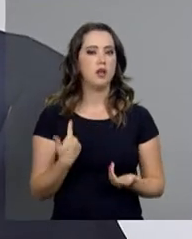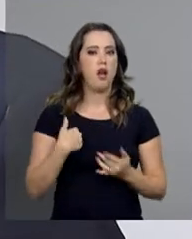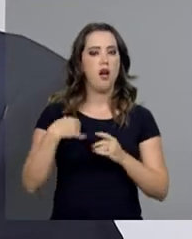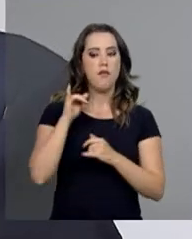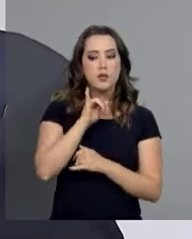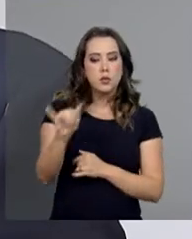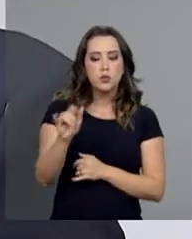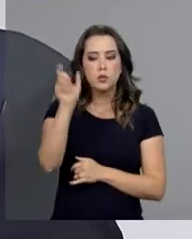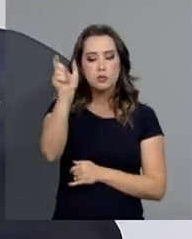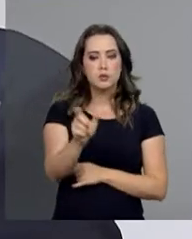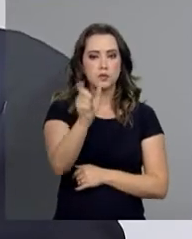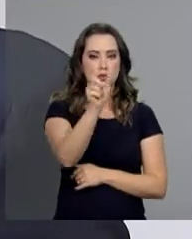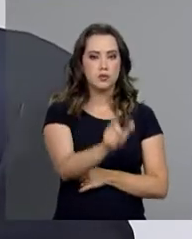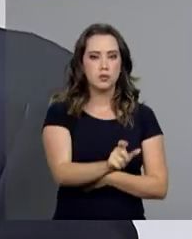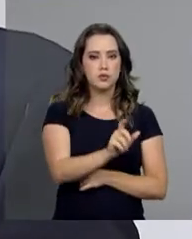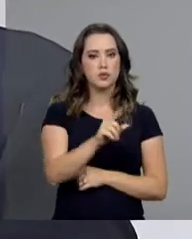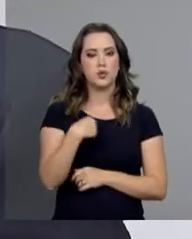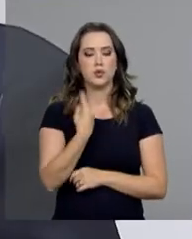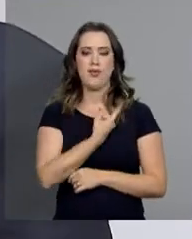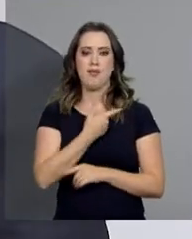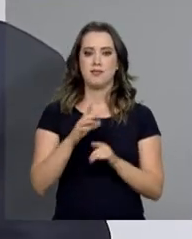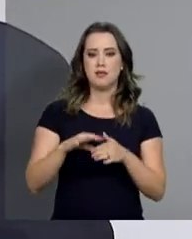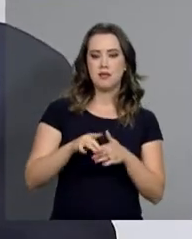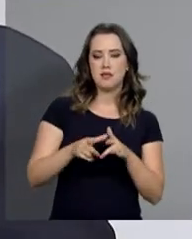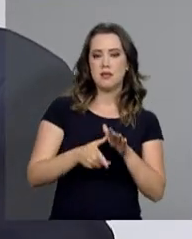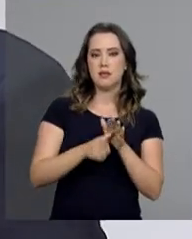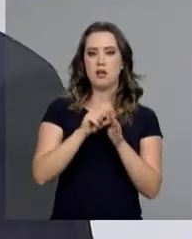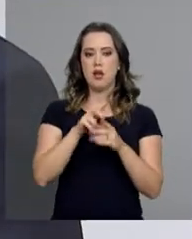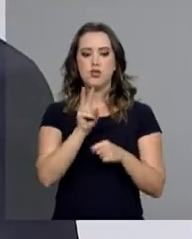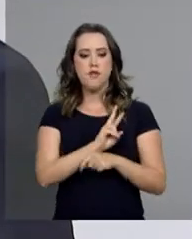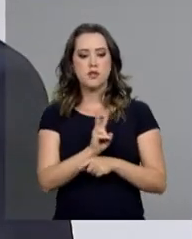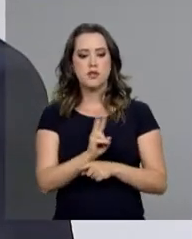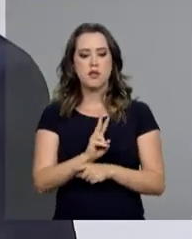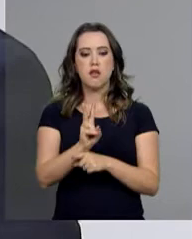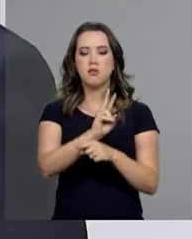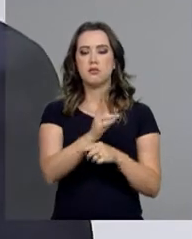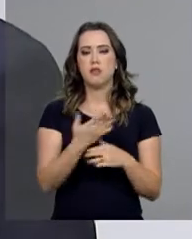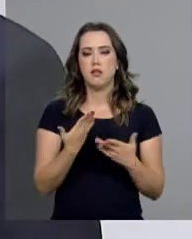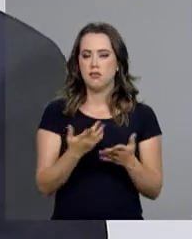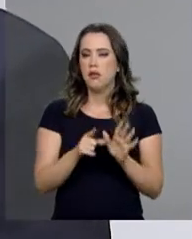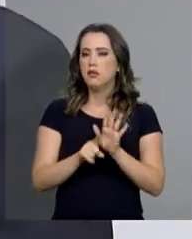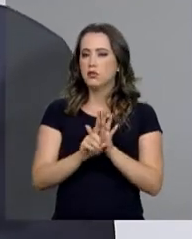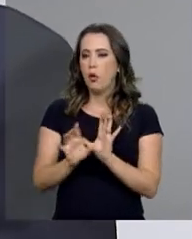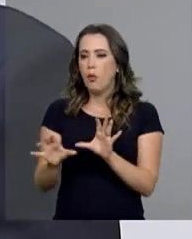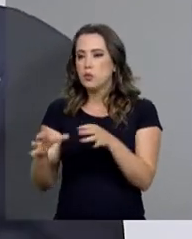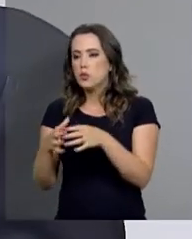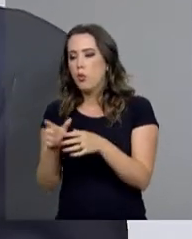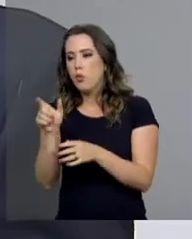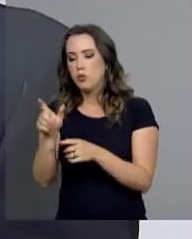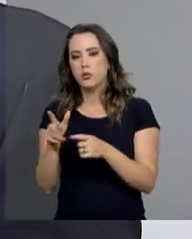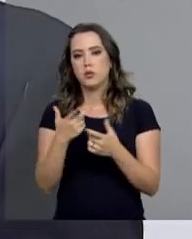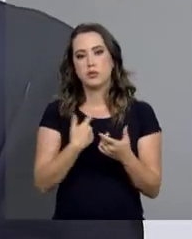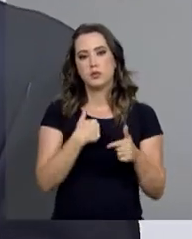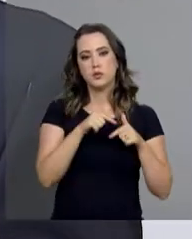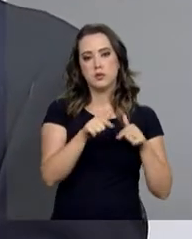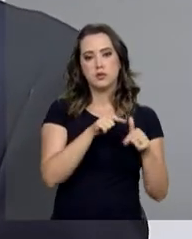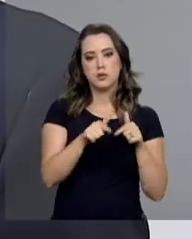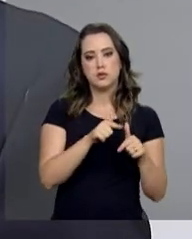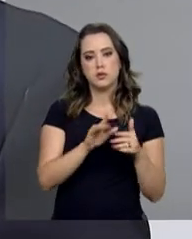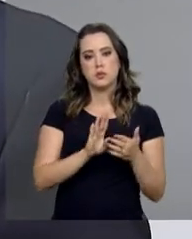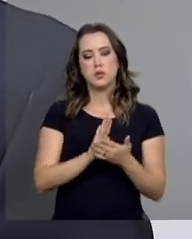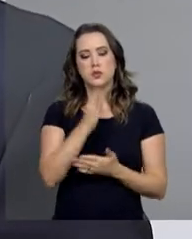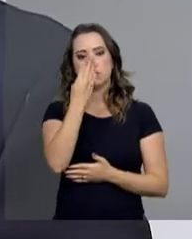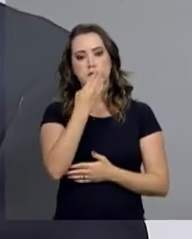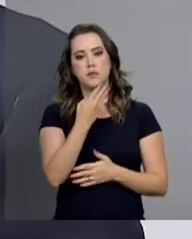contribuintes para que em vez de nos direcionarmos auditores fiscais para fazermos esse tipo de operação reservamos os auditores para trabalhar em operações de fraudes e